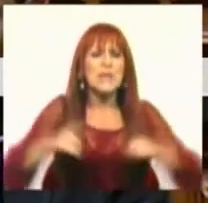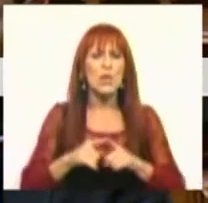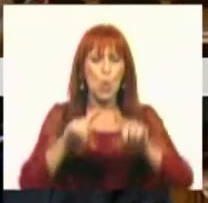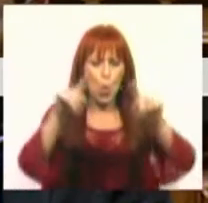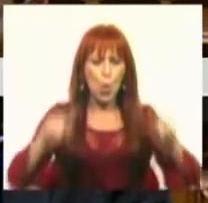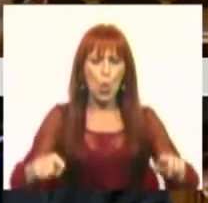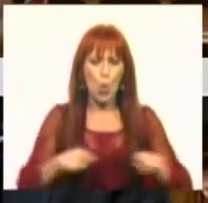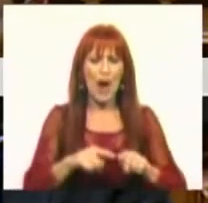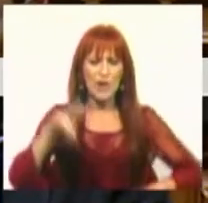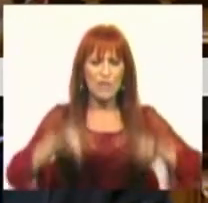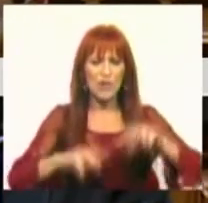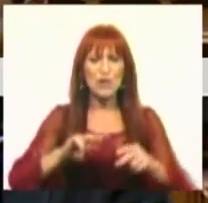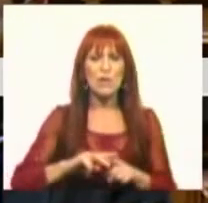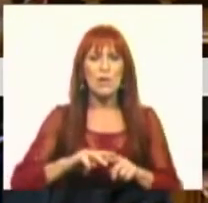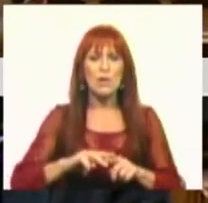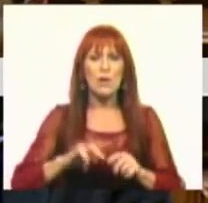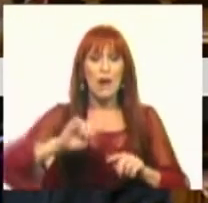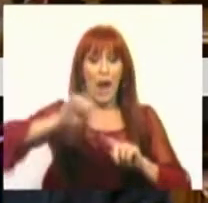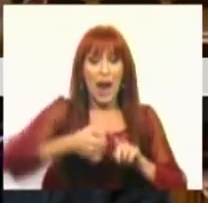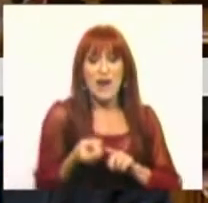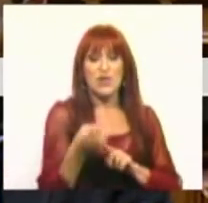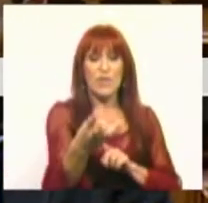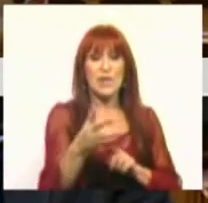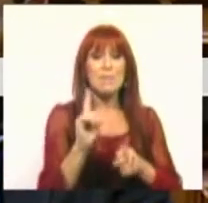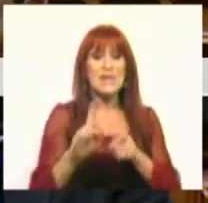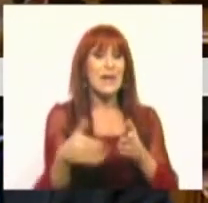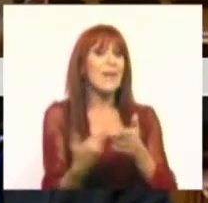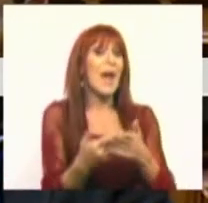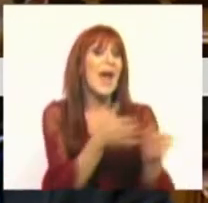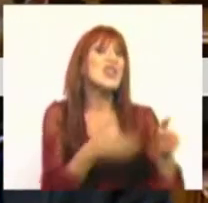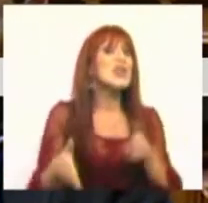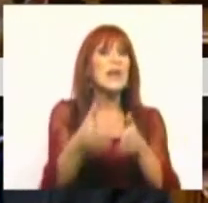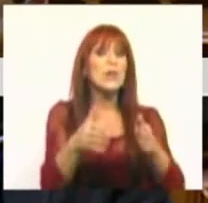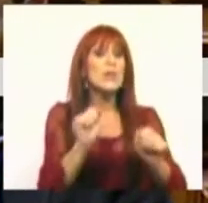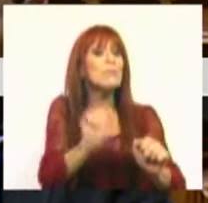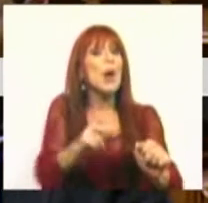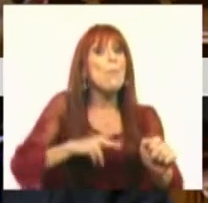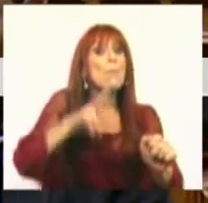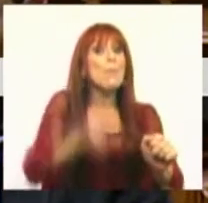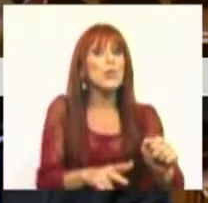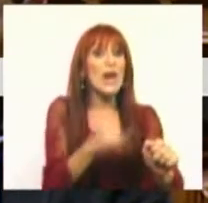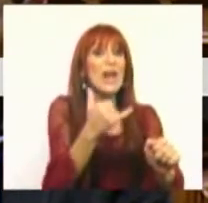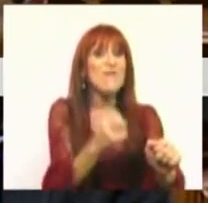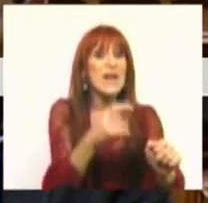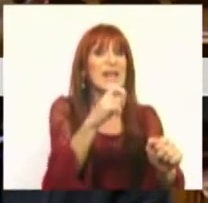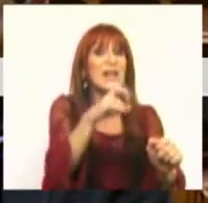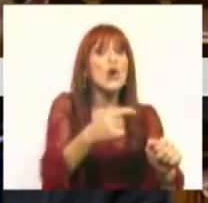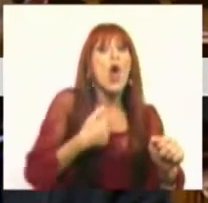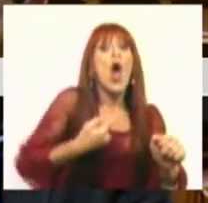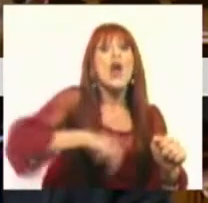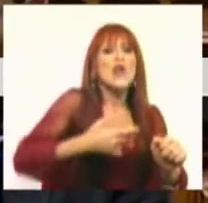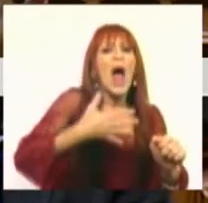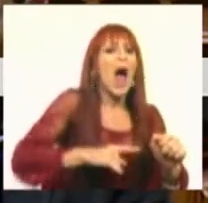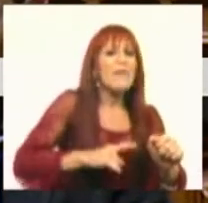quadro financeiro plurianual que deve servir a estratégia para o Portugal 2030 que queremos